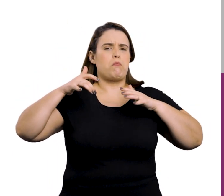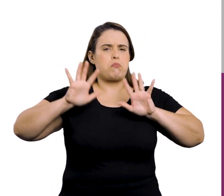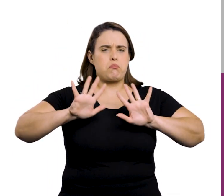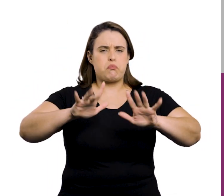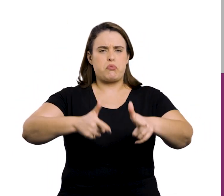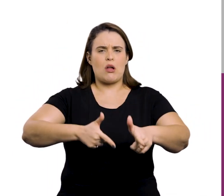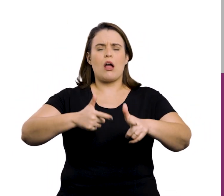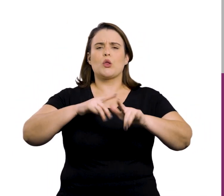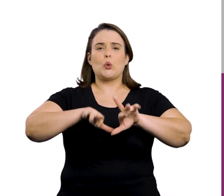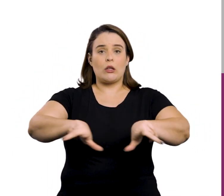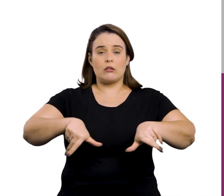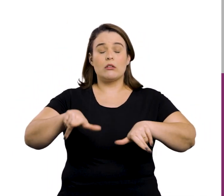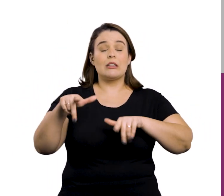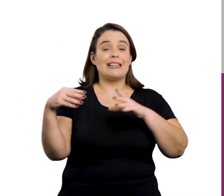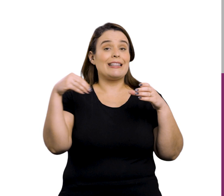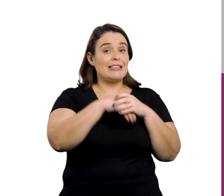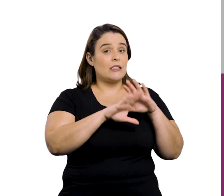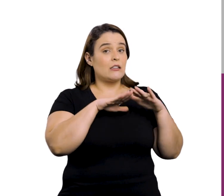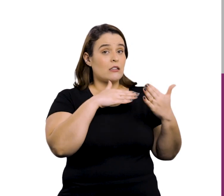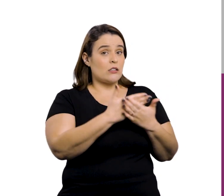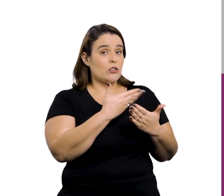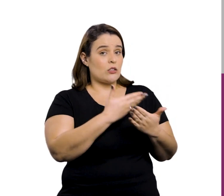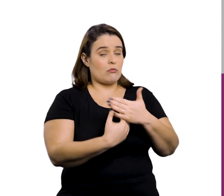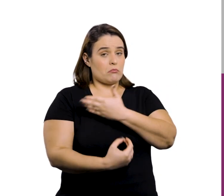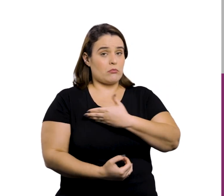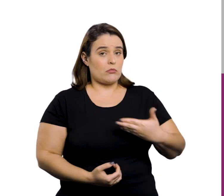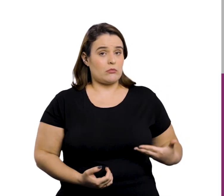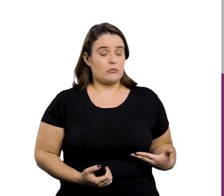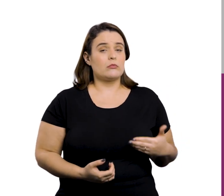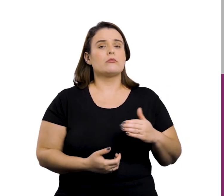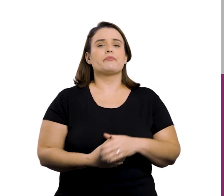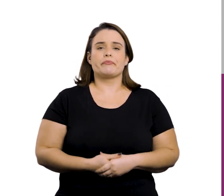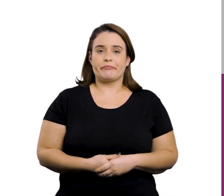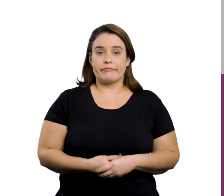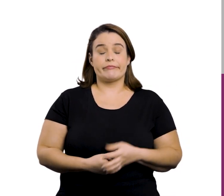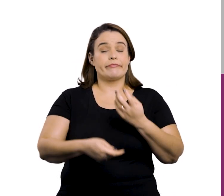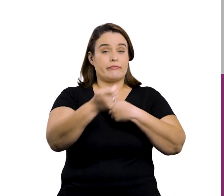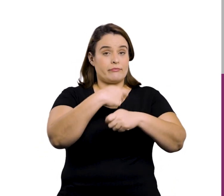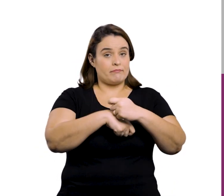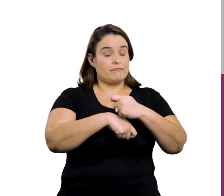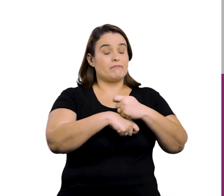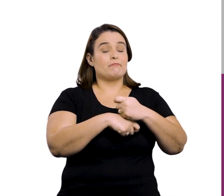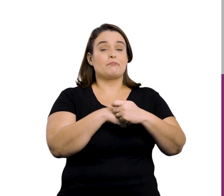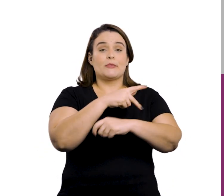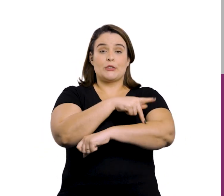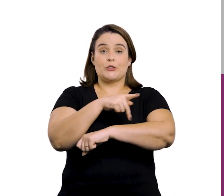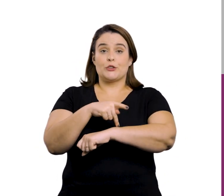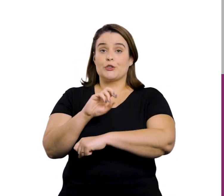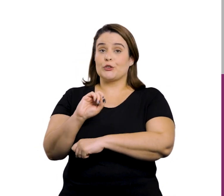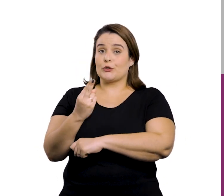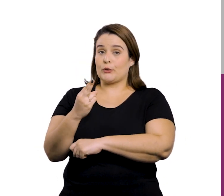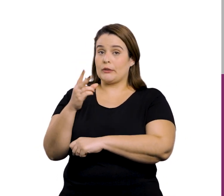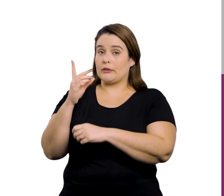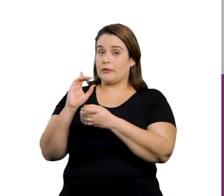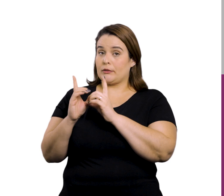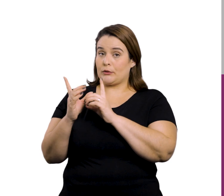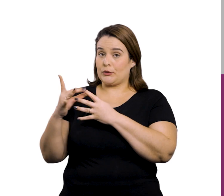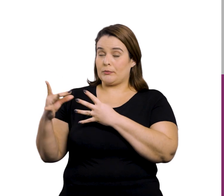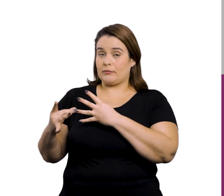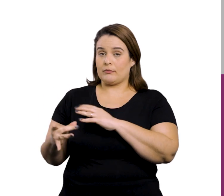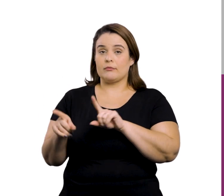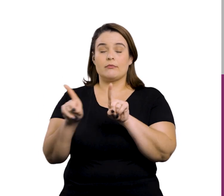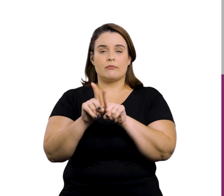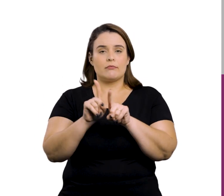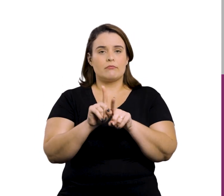dentro das escolas civis públicas, nas funções de direção administrativa, pedagógica ou disciplinar, além das